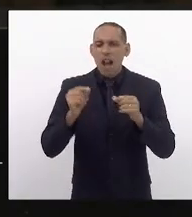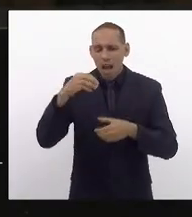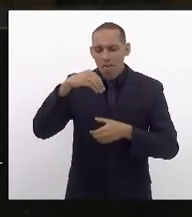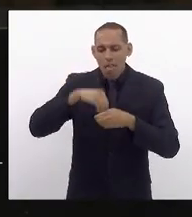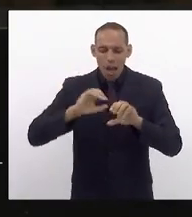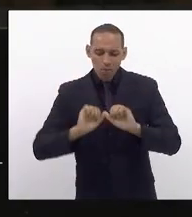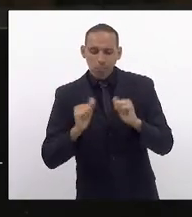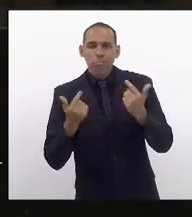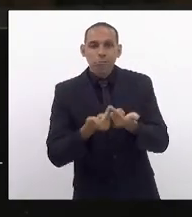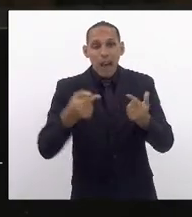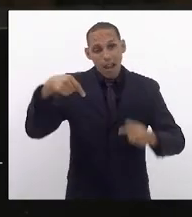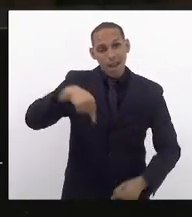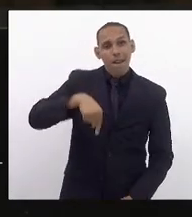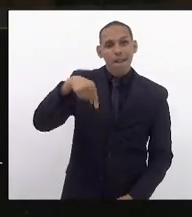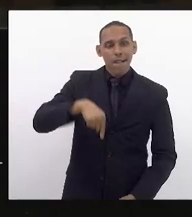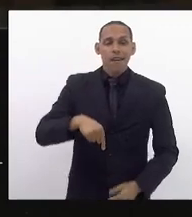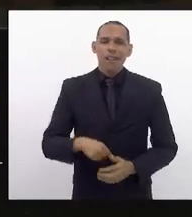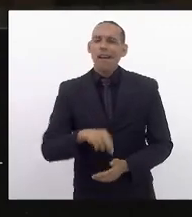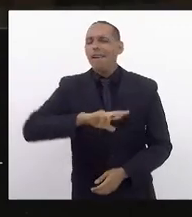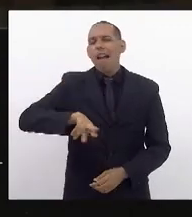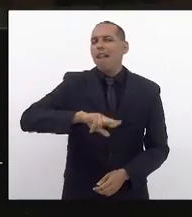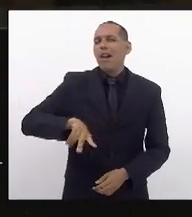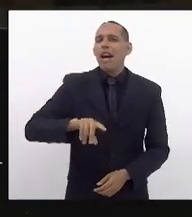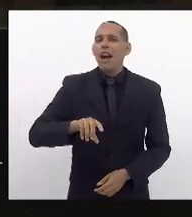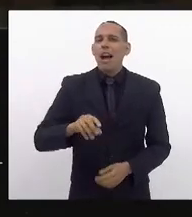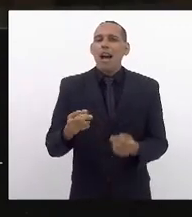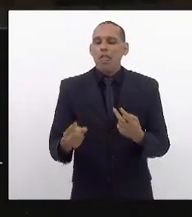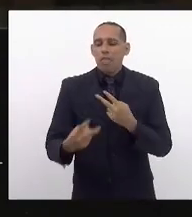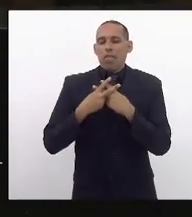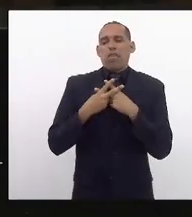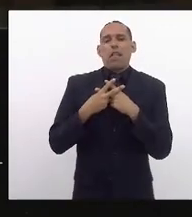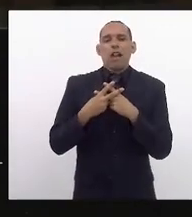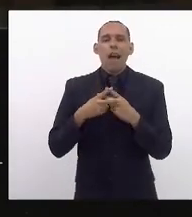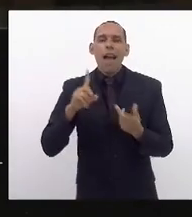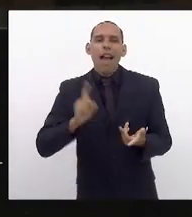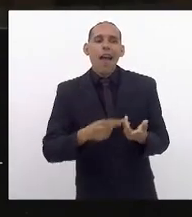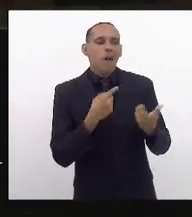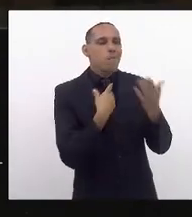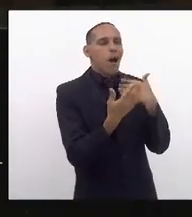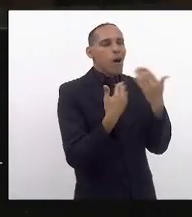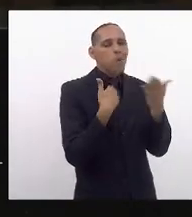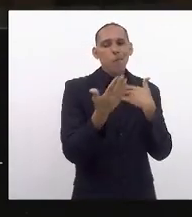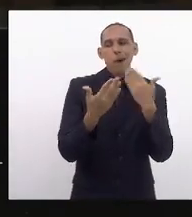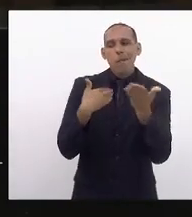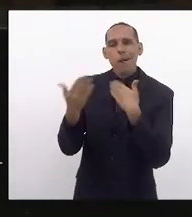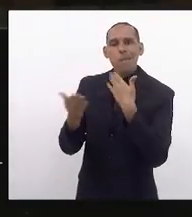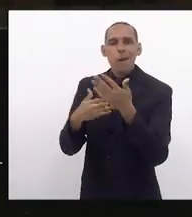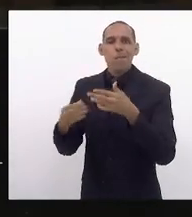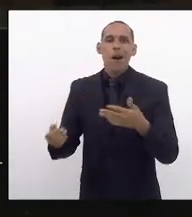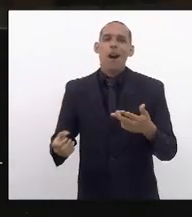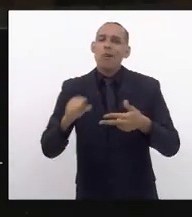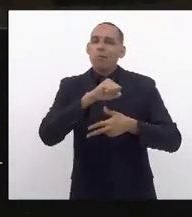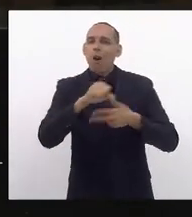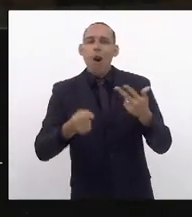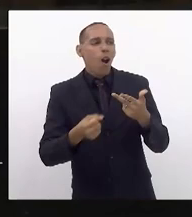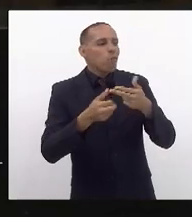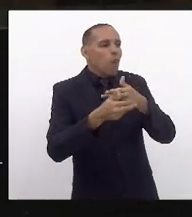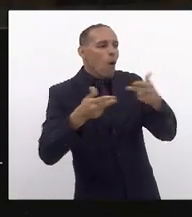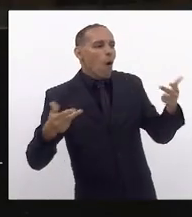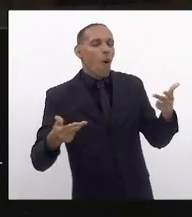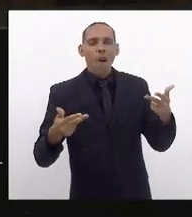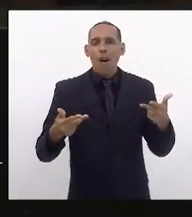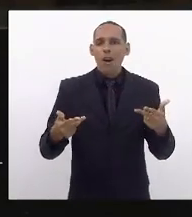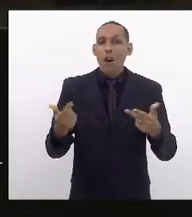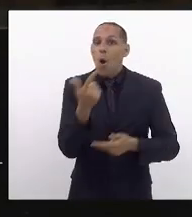casa legislativa não é estar enclausurado, é dialogar com outros poderes, é dialogar com